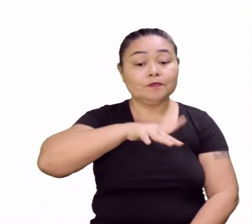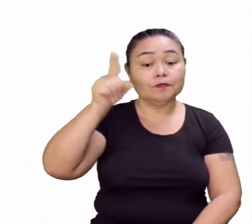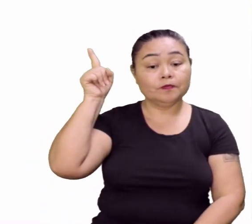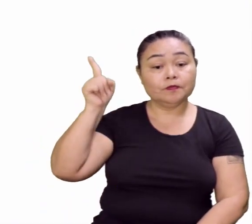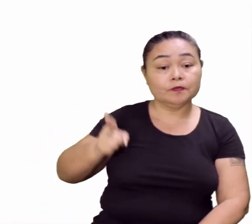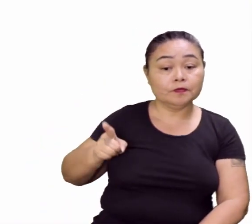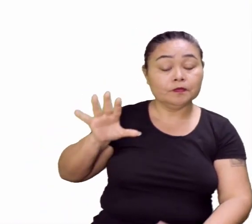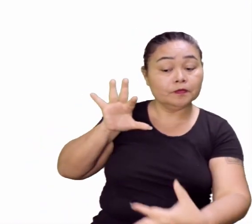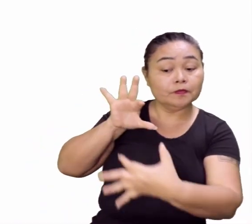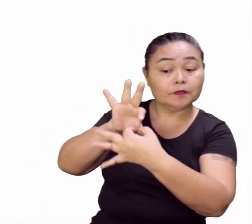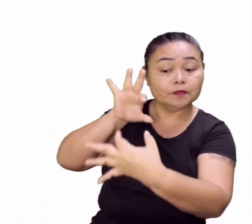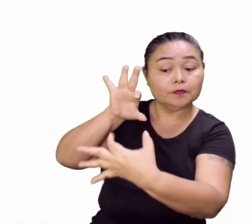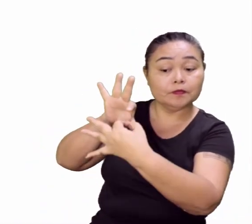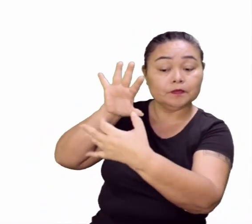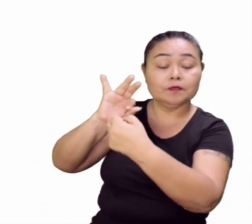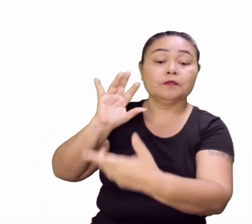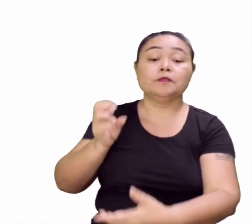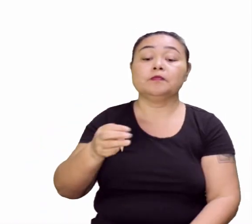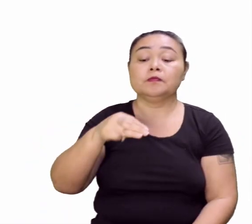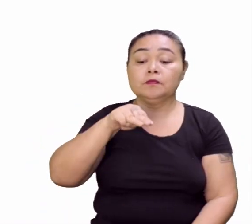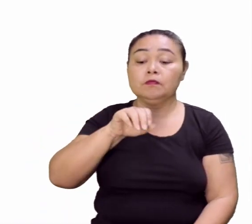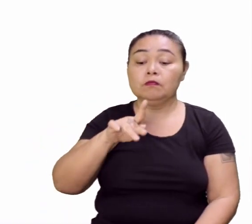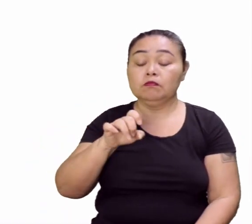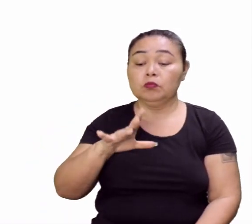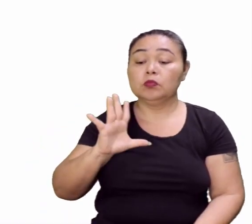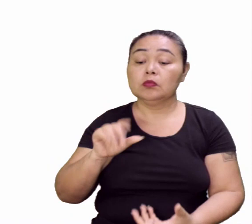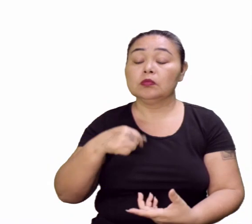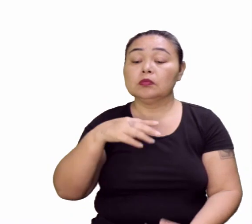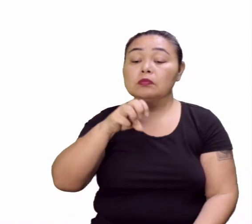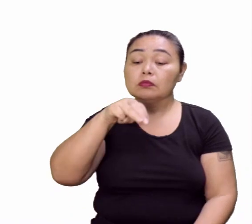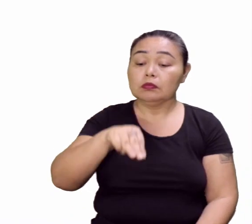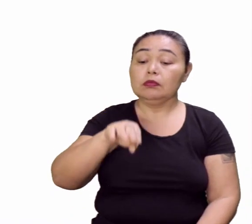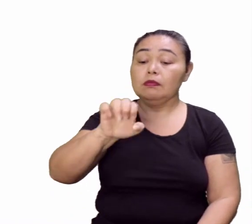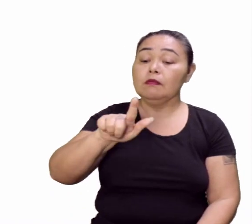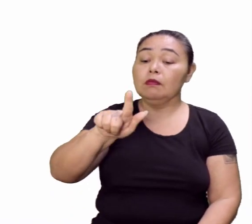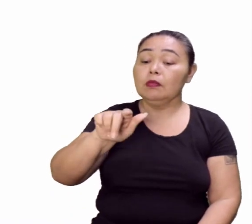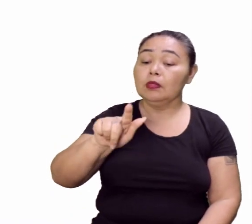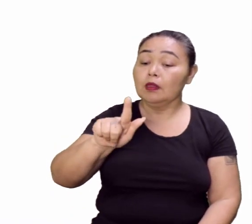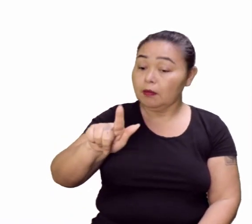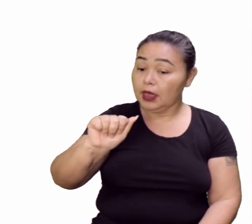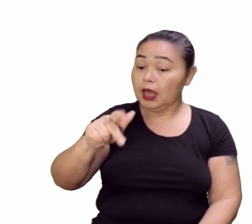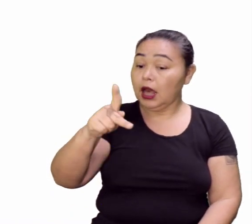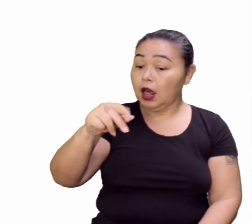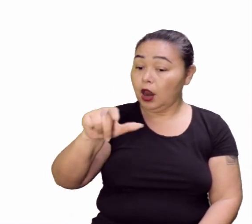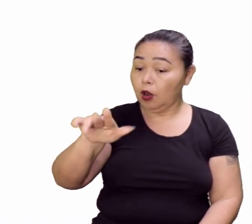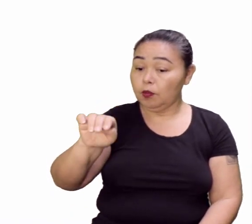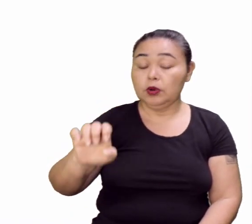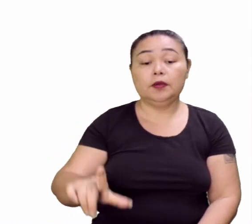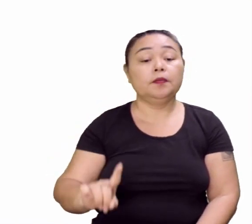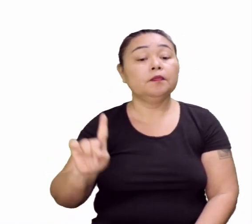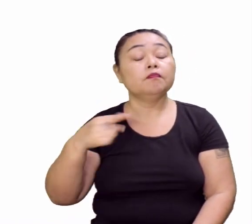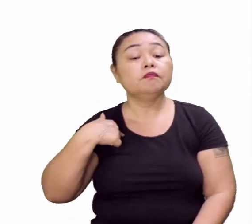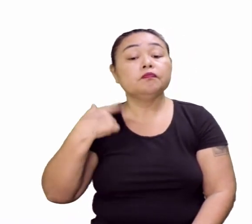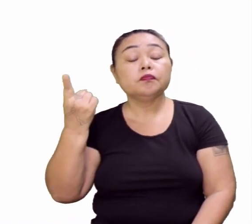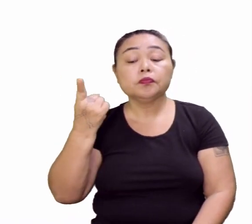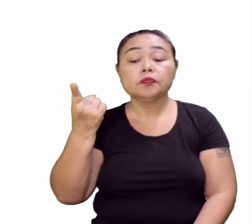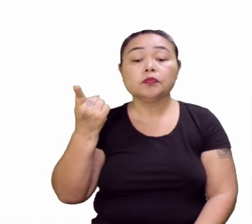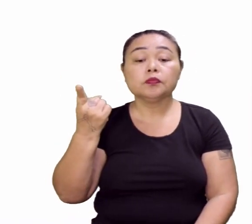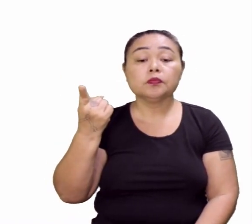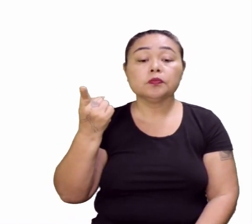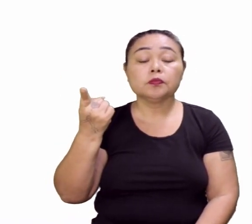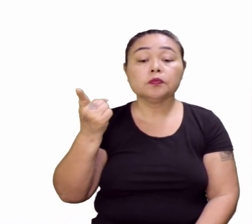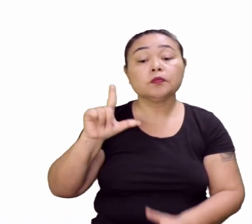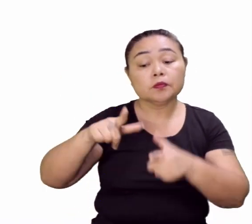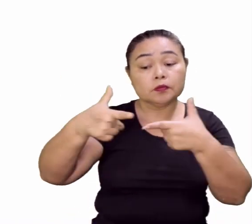Então, união de metrópoles forma o que a gente conhece de megalópole. E aí tem a questão ali dos Estados